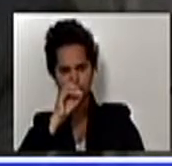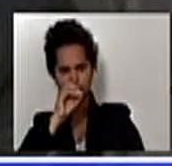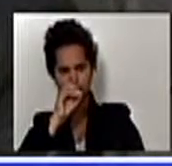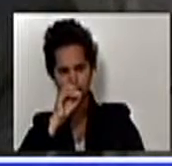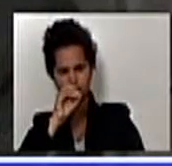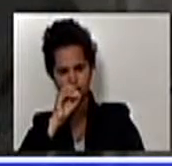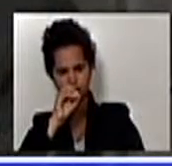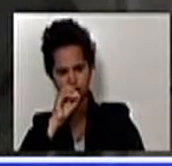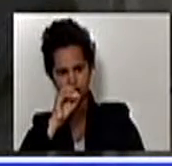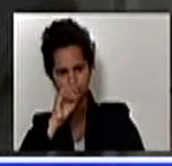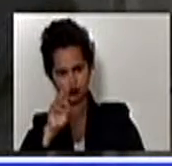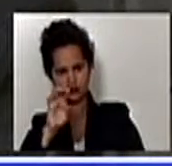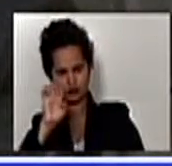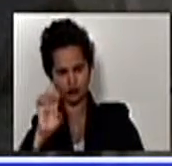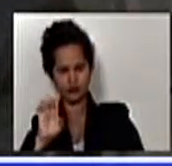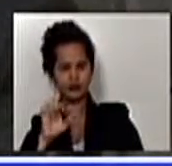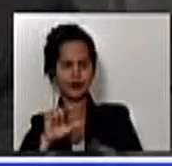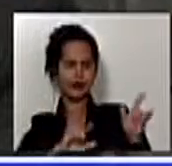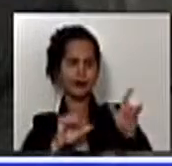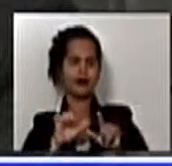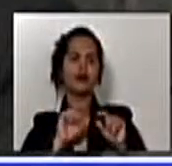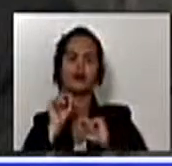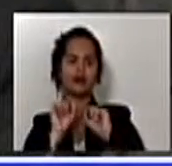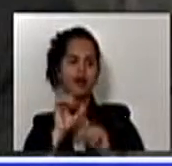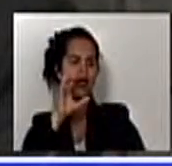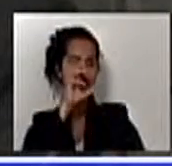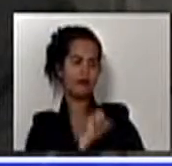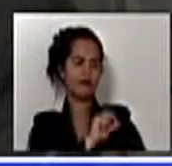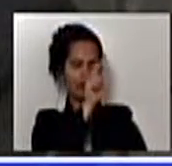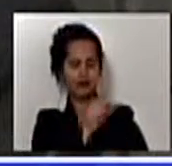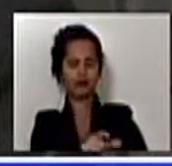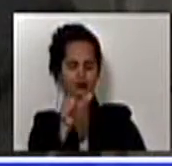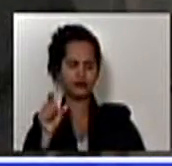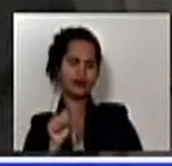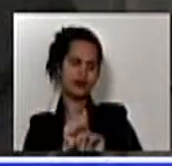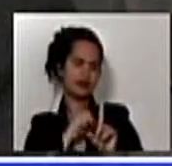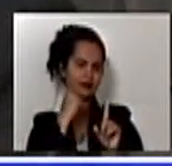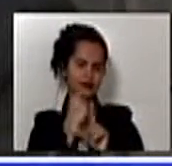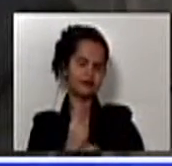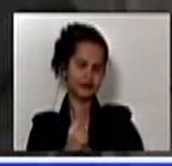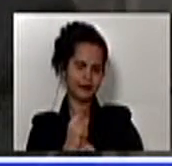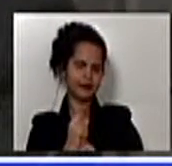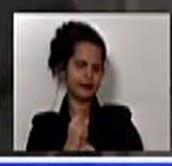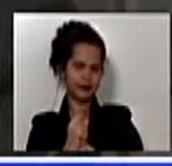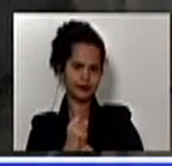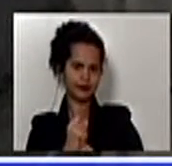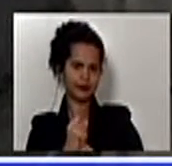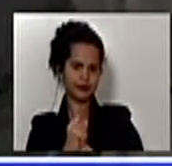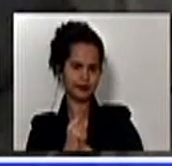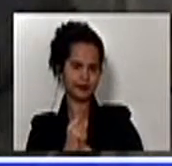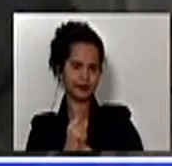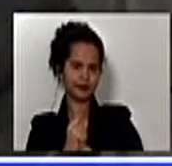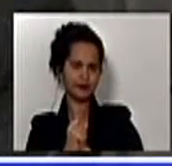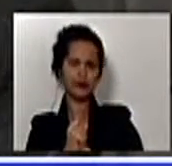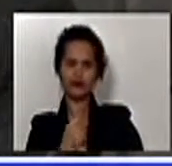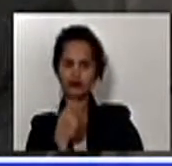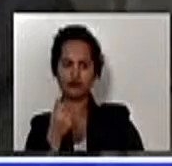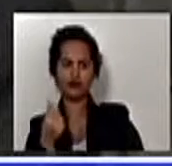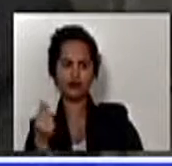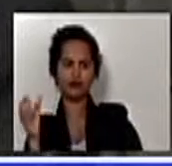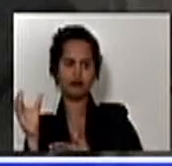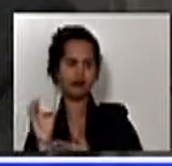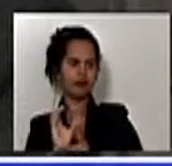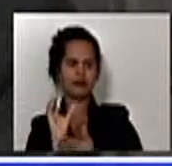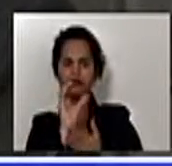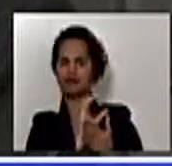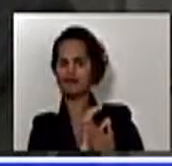instituição e do amor à defesa dos interesses do cidadão alagoano. Estão renunciando a diárias. Então diga, não, Sérgio, vamos